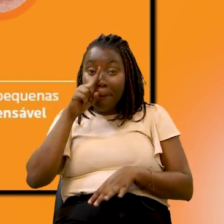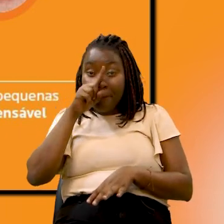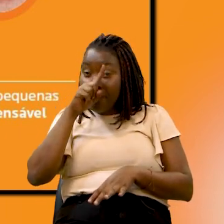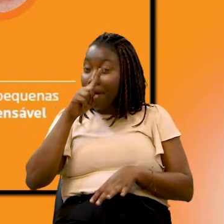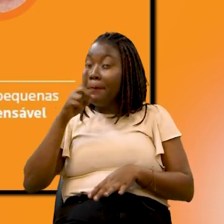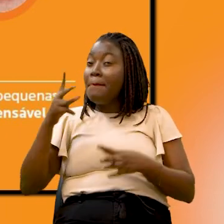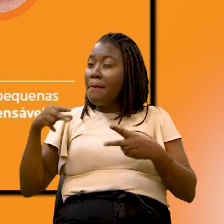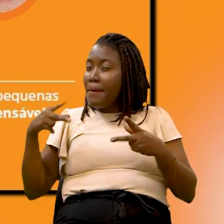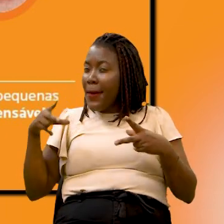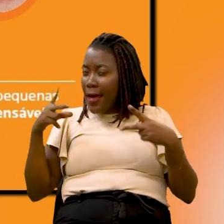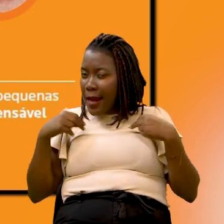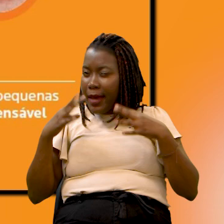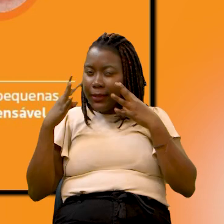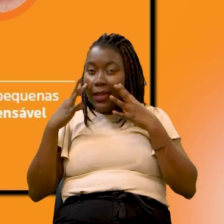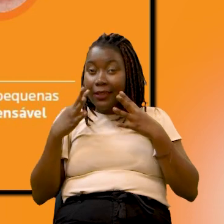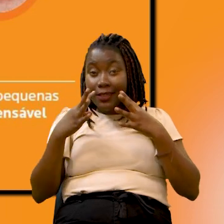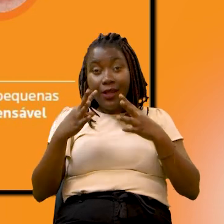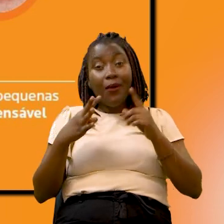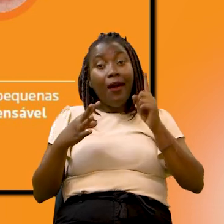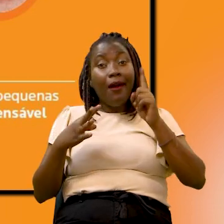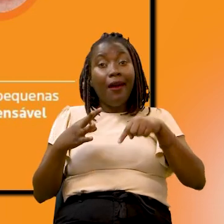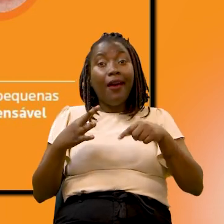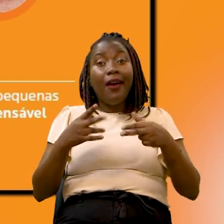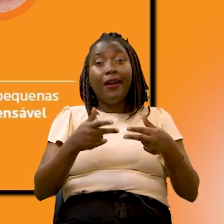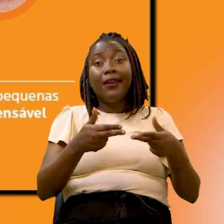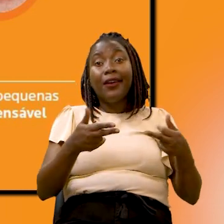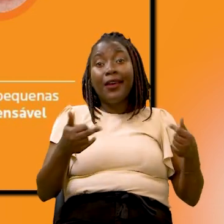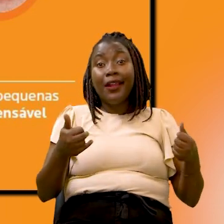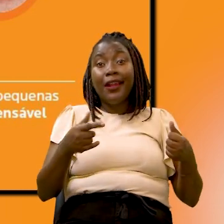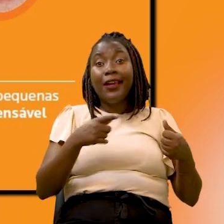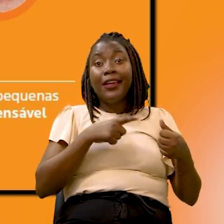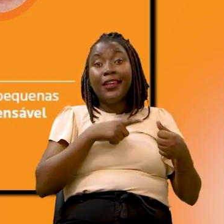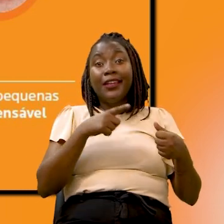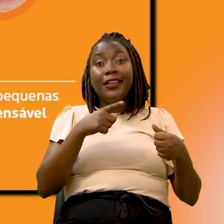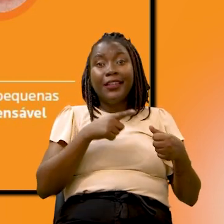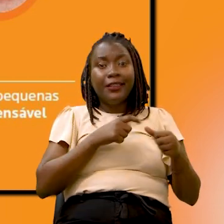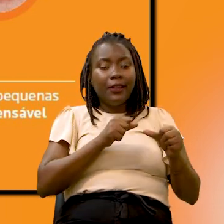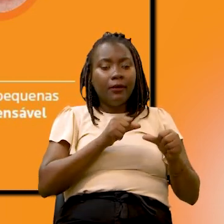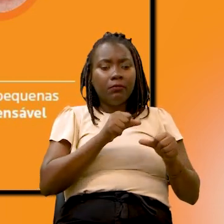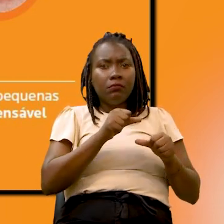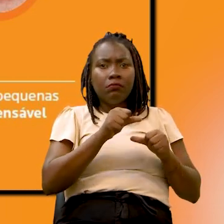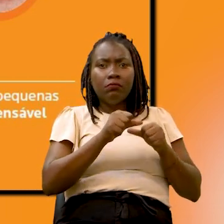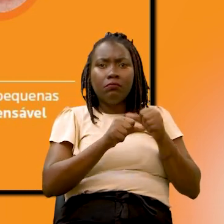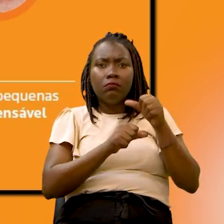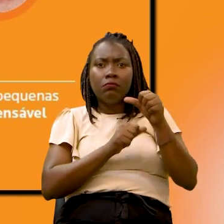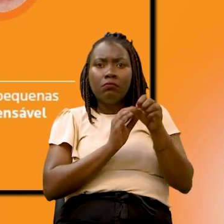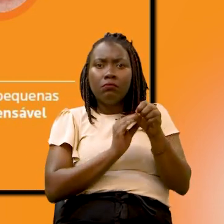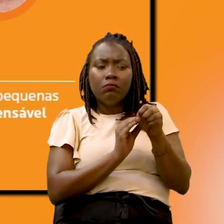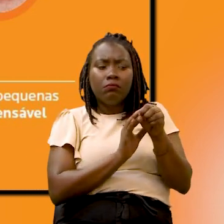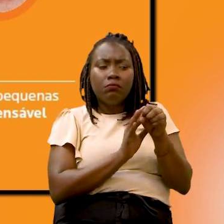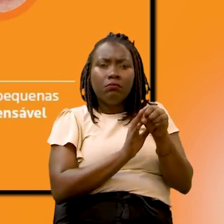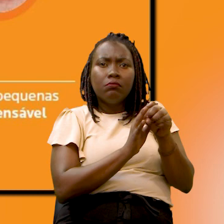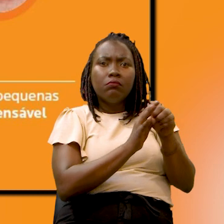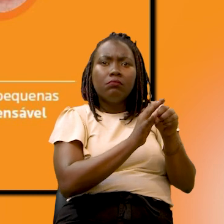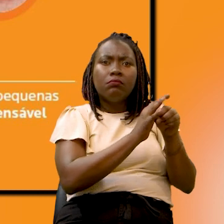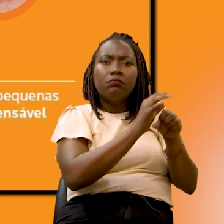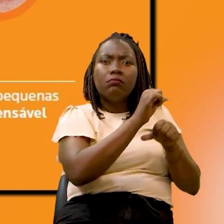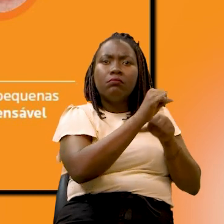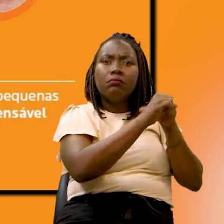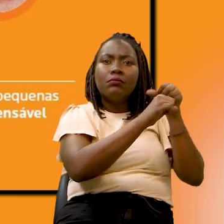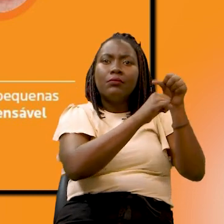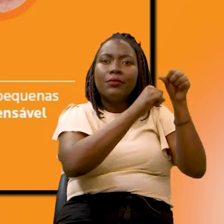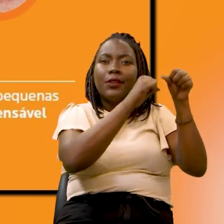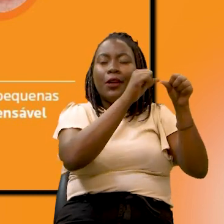assim perigosa, que merece mais a nossa atenção, é aquela que tem degradê, tons de